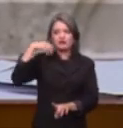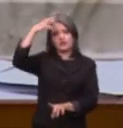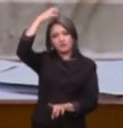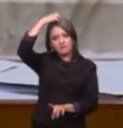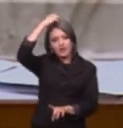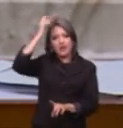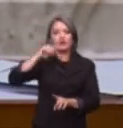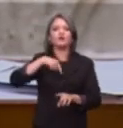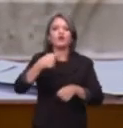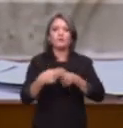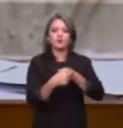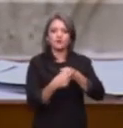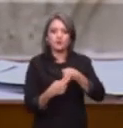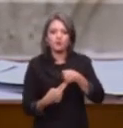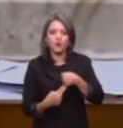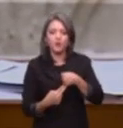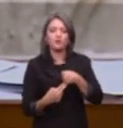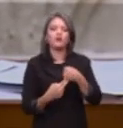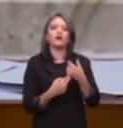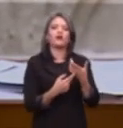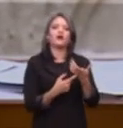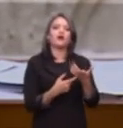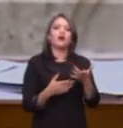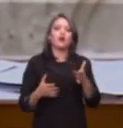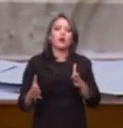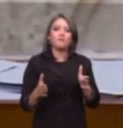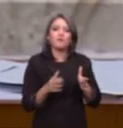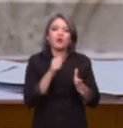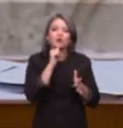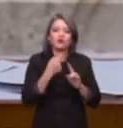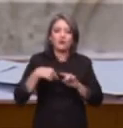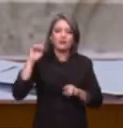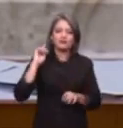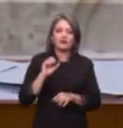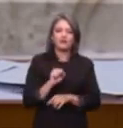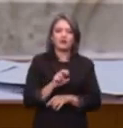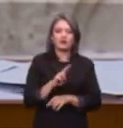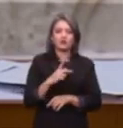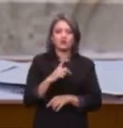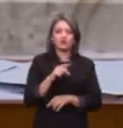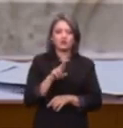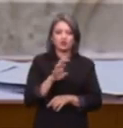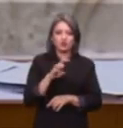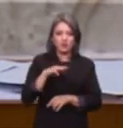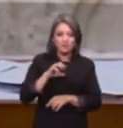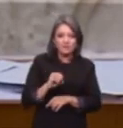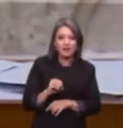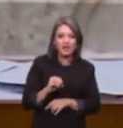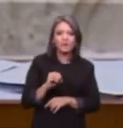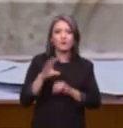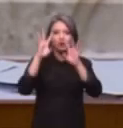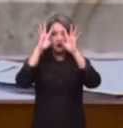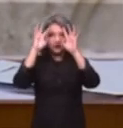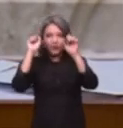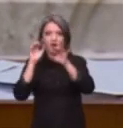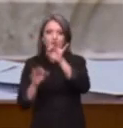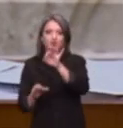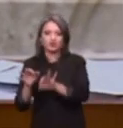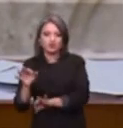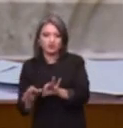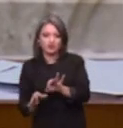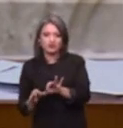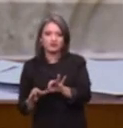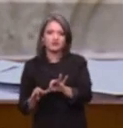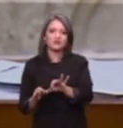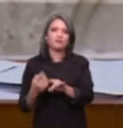República, considerado o período em que ele ainda se chamava Supremo Tribunal de Justiça